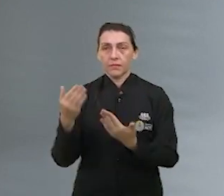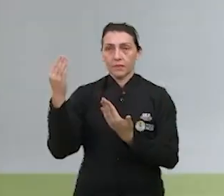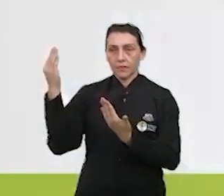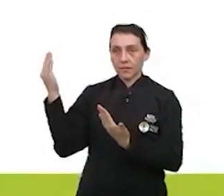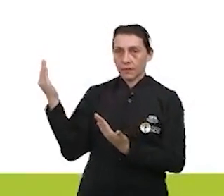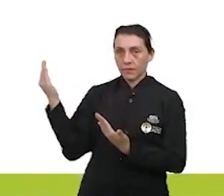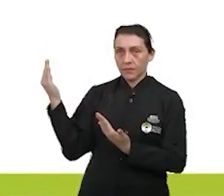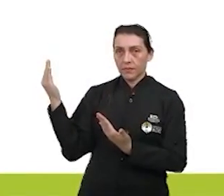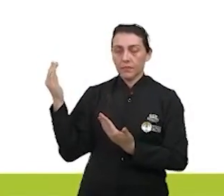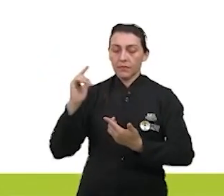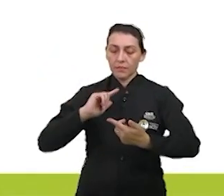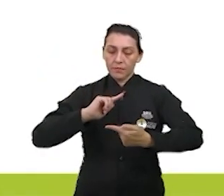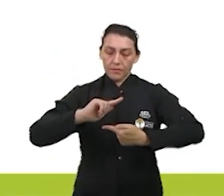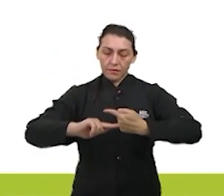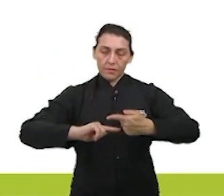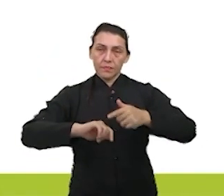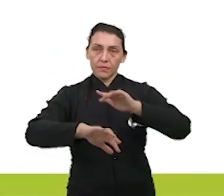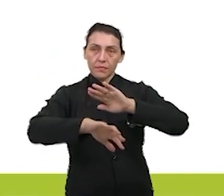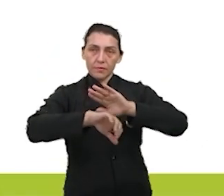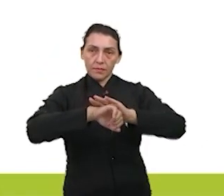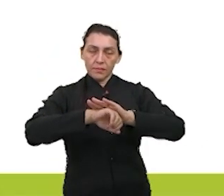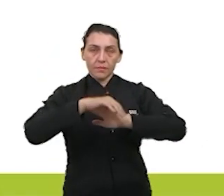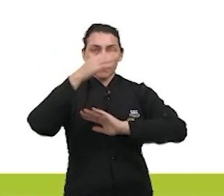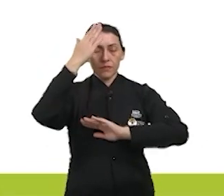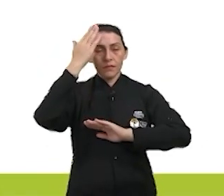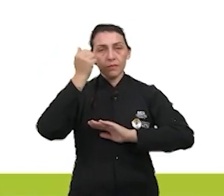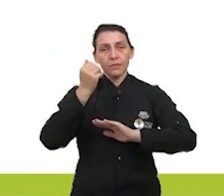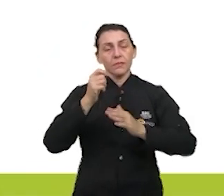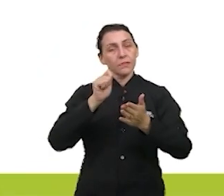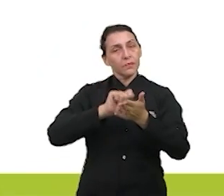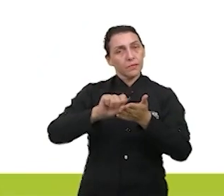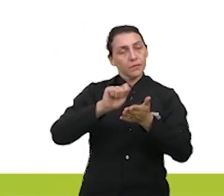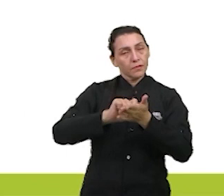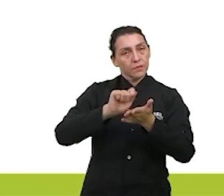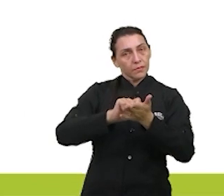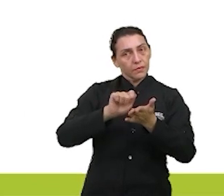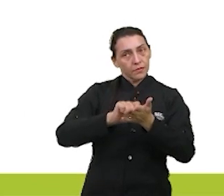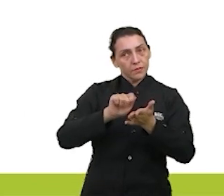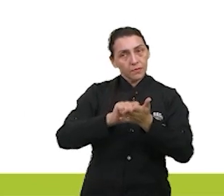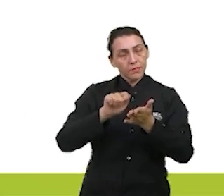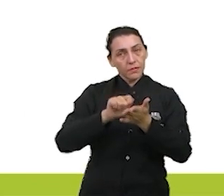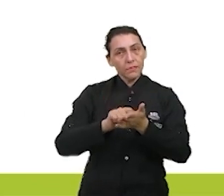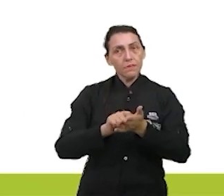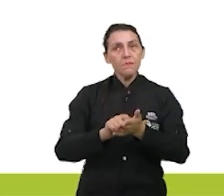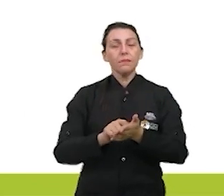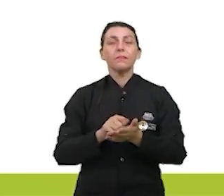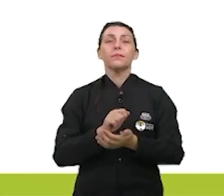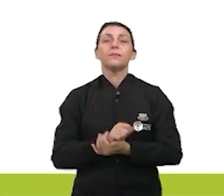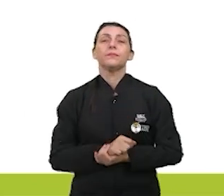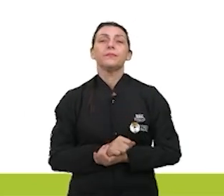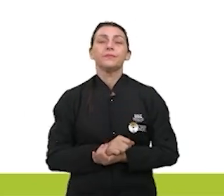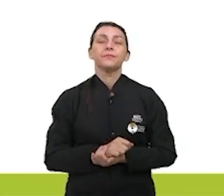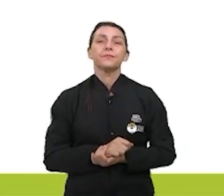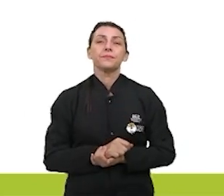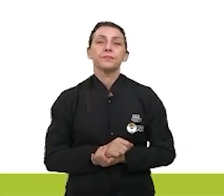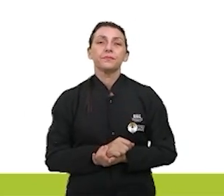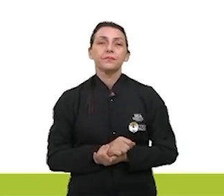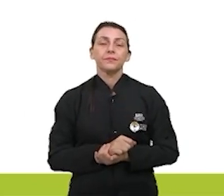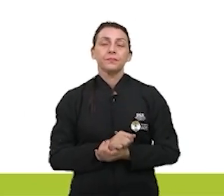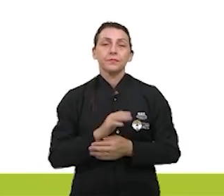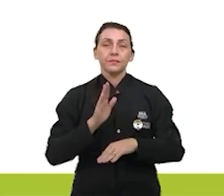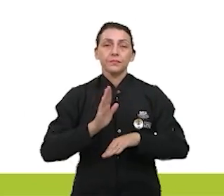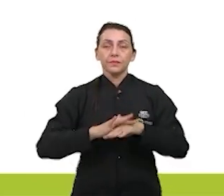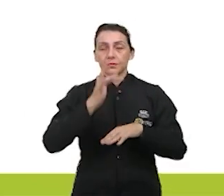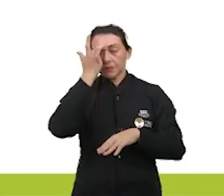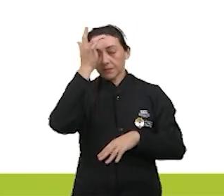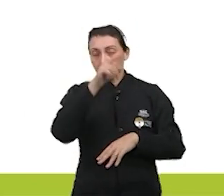aqui o gerador e o receptor para vocês fazerem a anotação aí, para vocês aí colocarem, ficar mais fácil